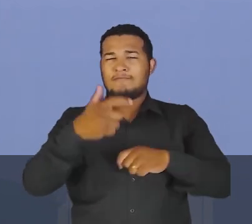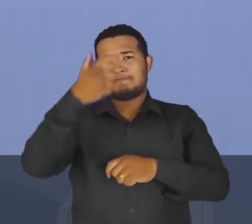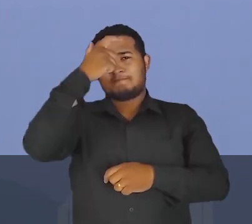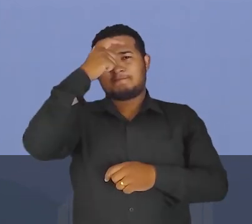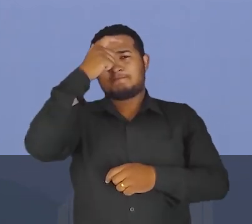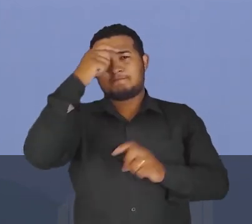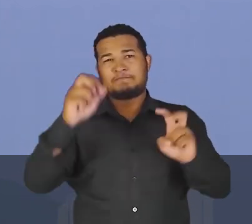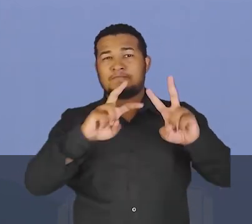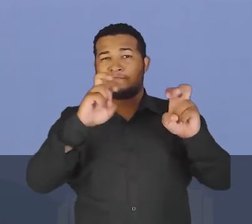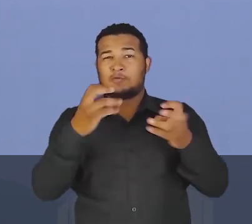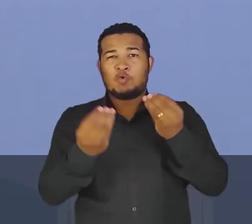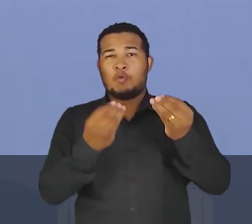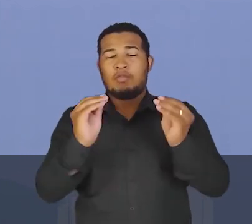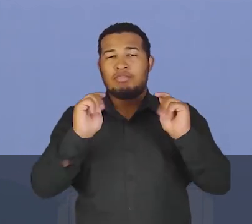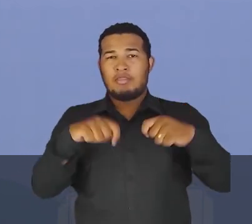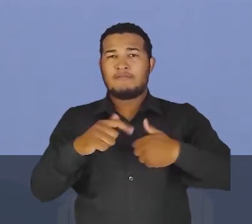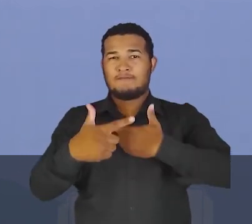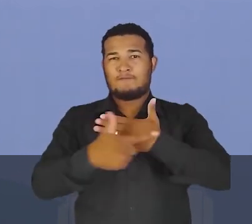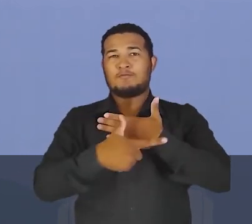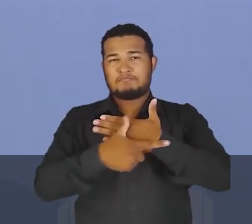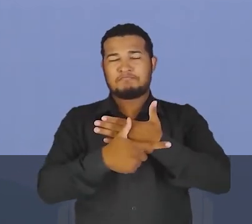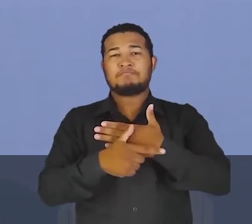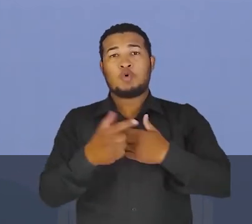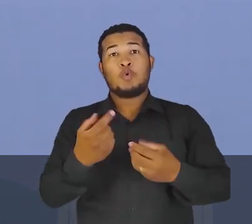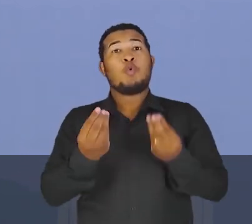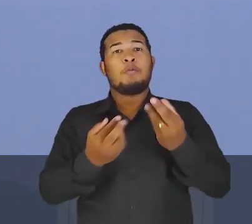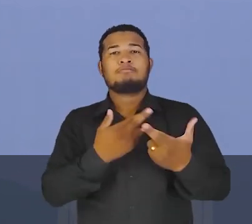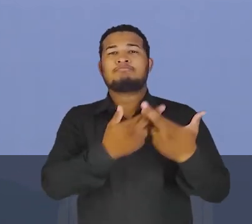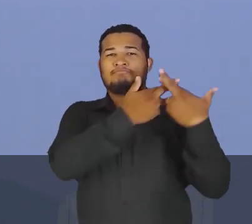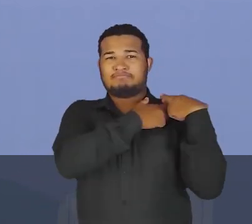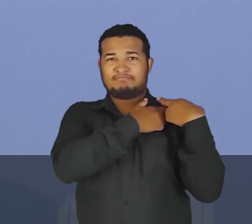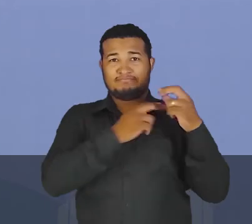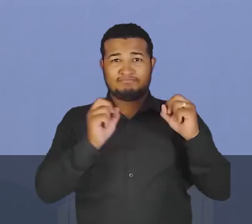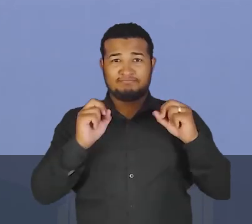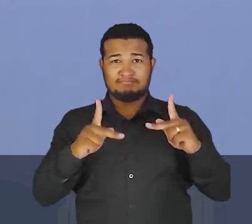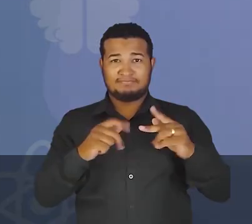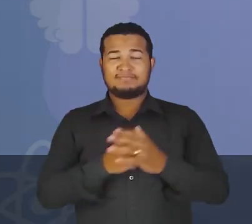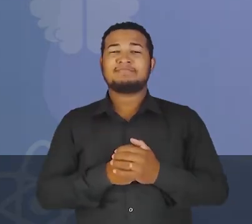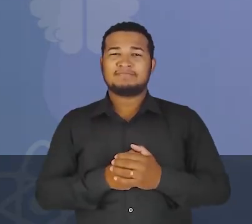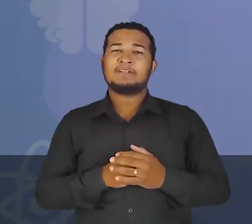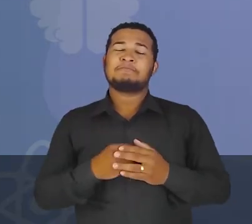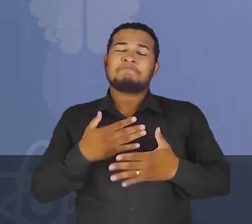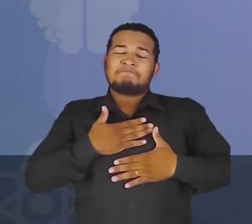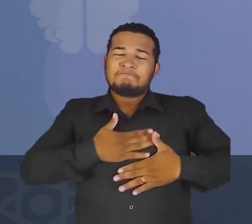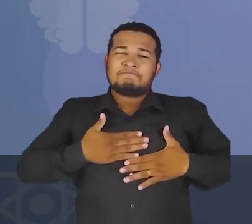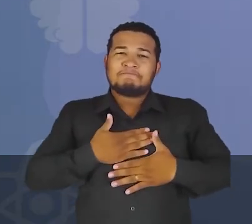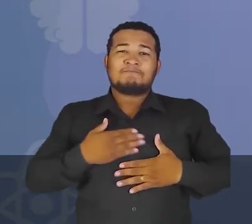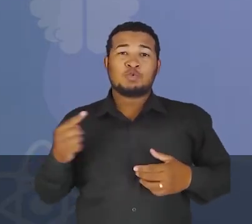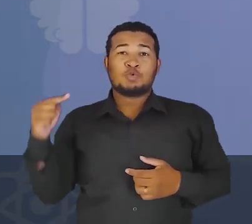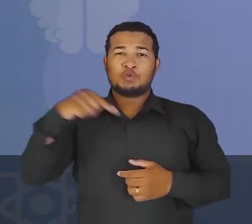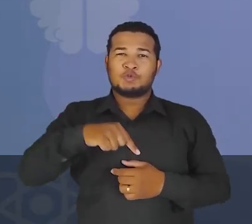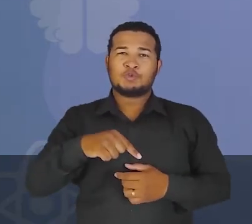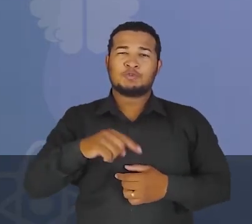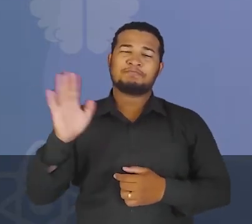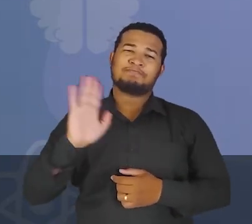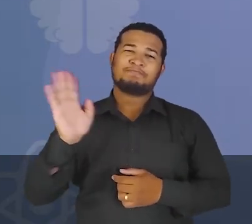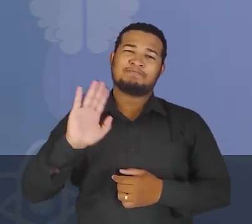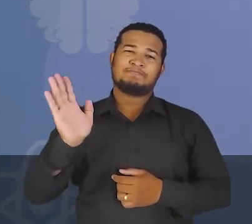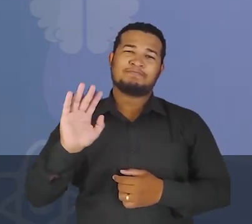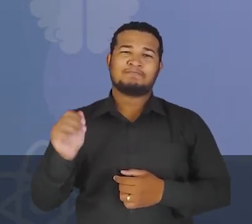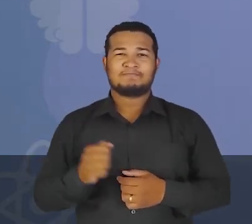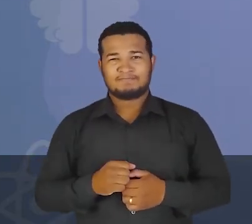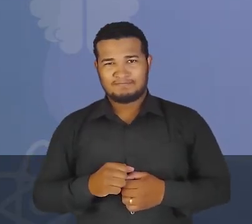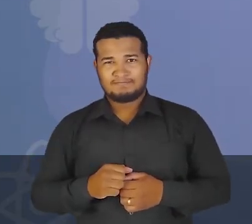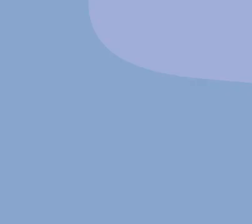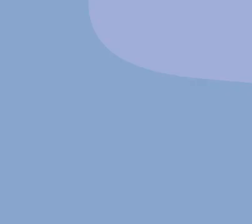consciência de exercer seu papel político com responsabilidade. Tudo bem? É um grande prazer estar com você. Até a próxima aula.